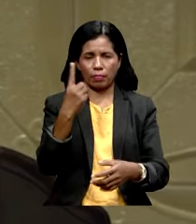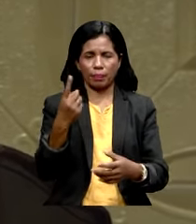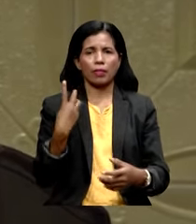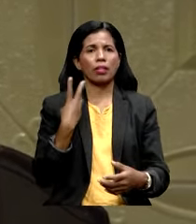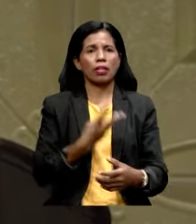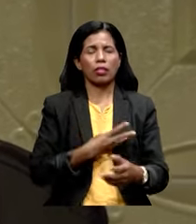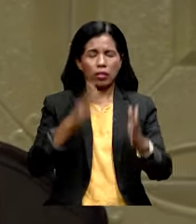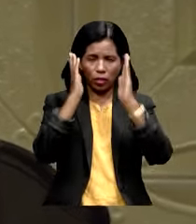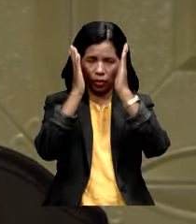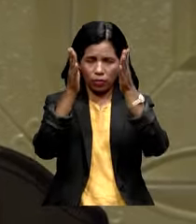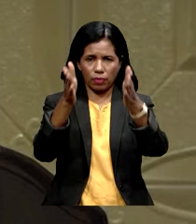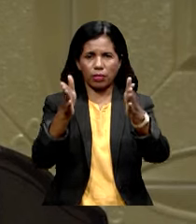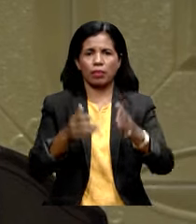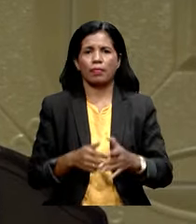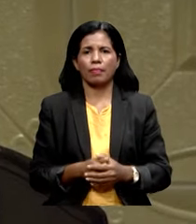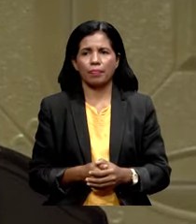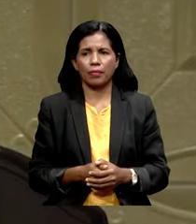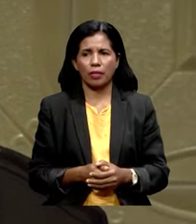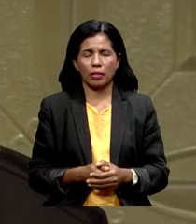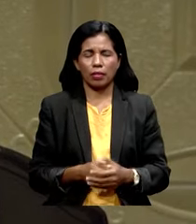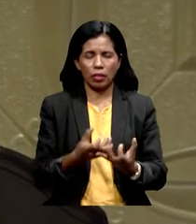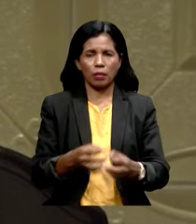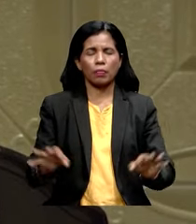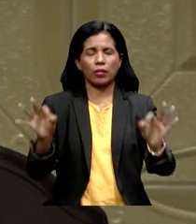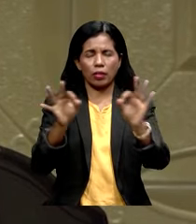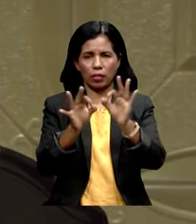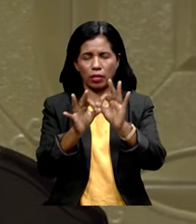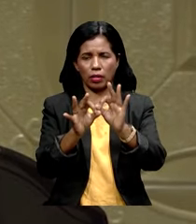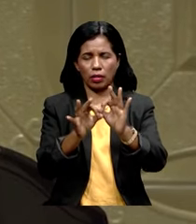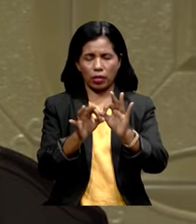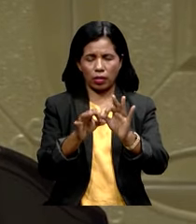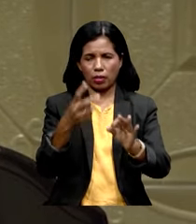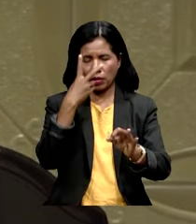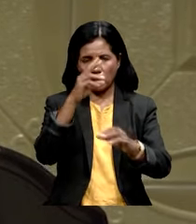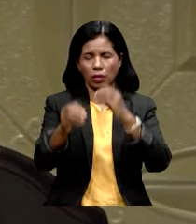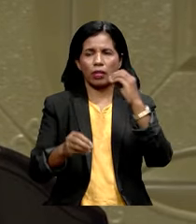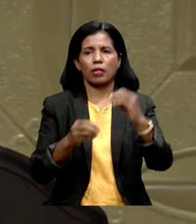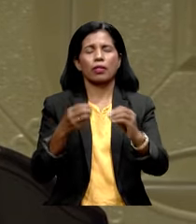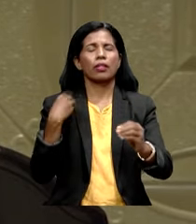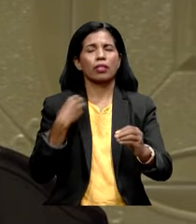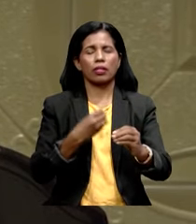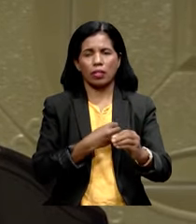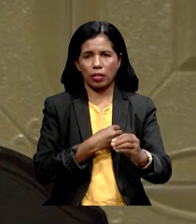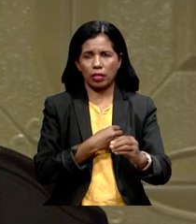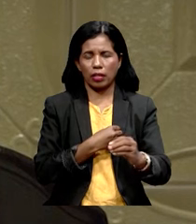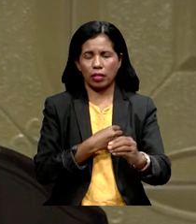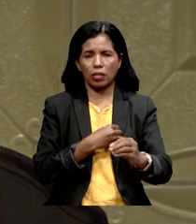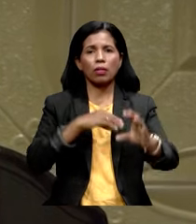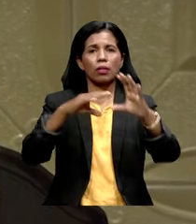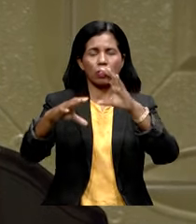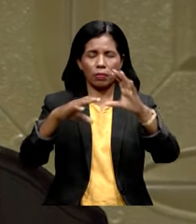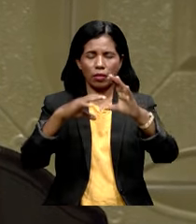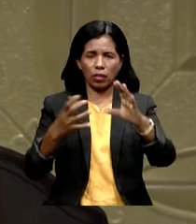2012, e de forma passo importante a tu liberaliza e de setor